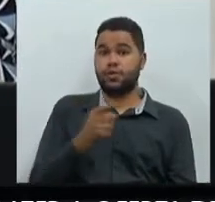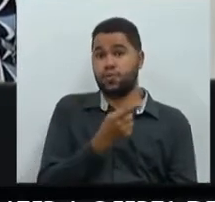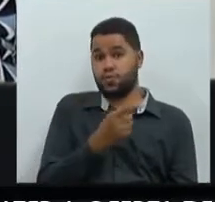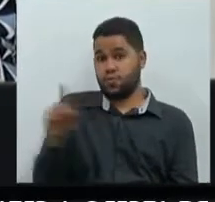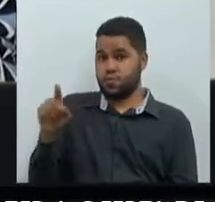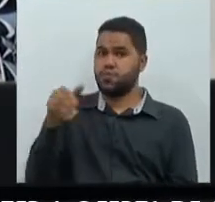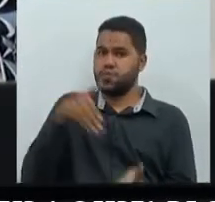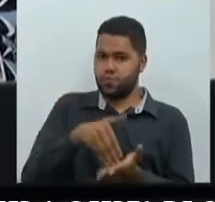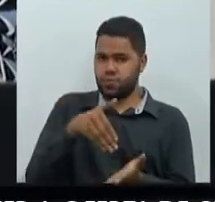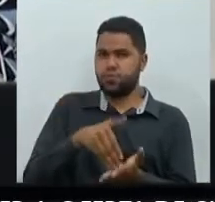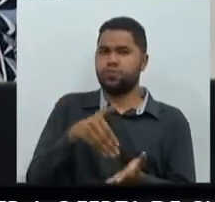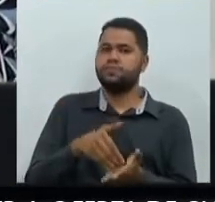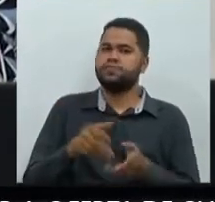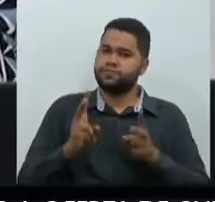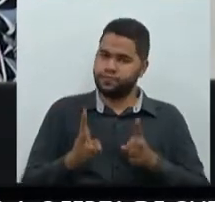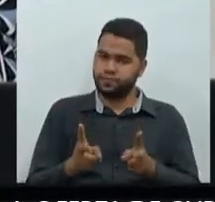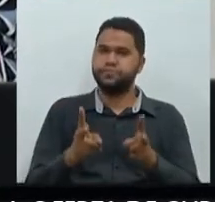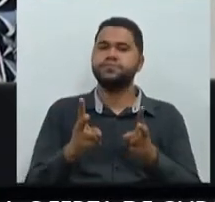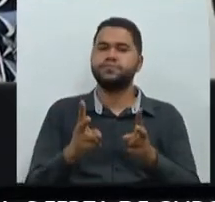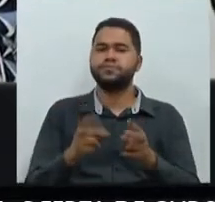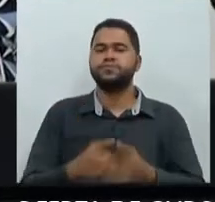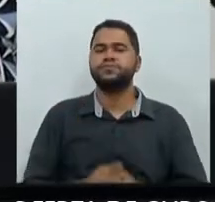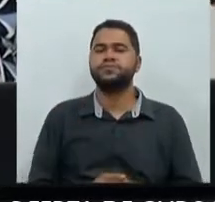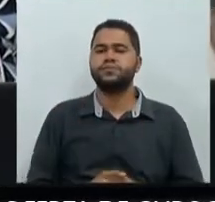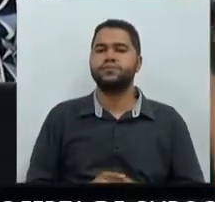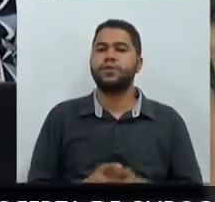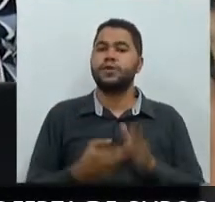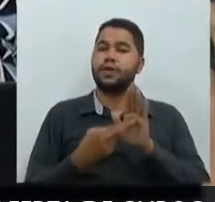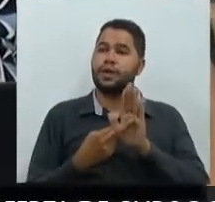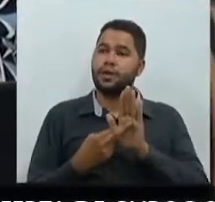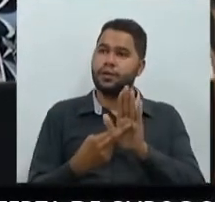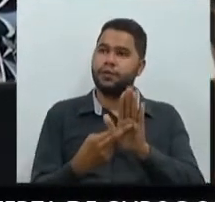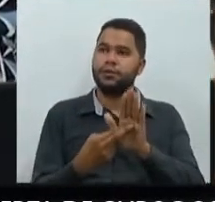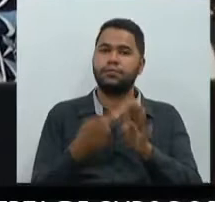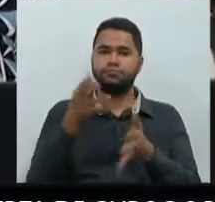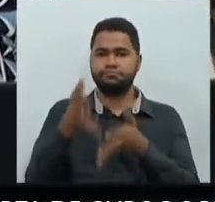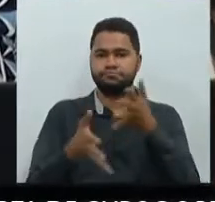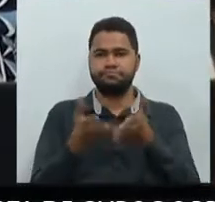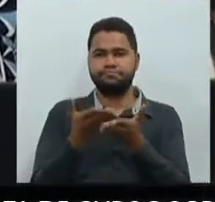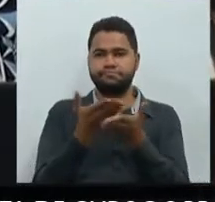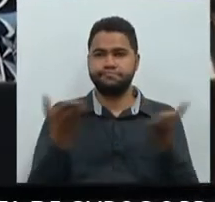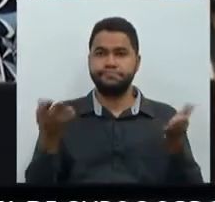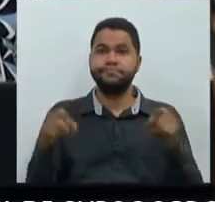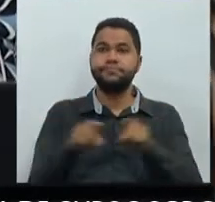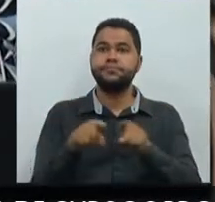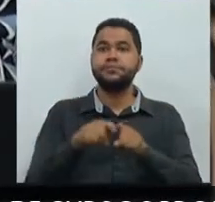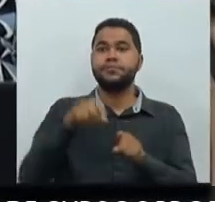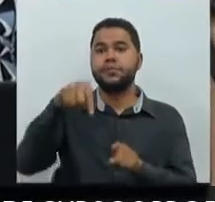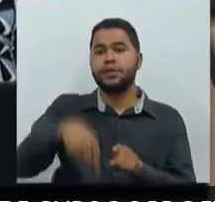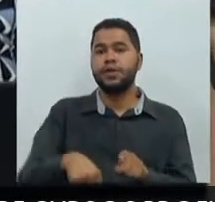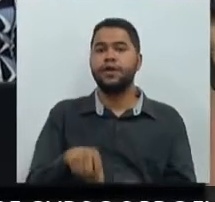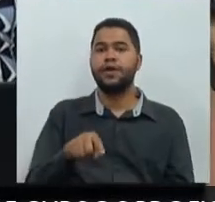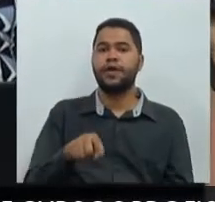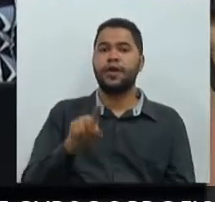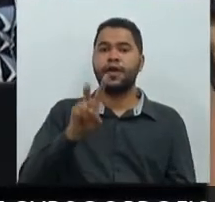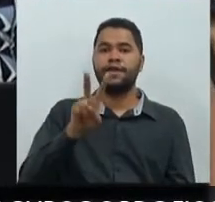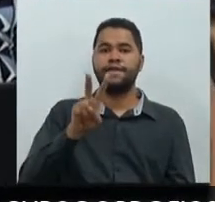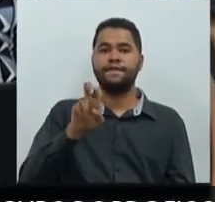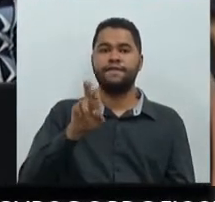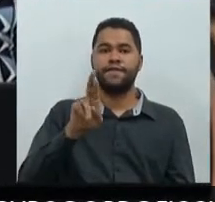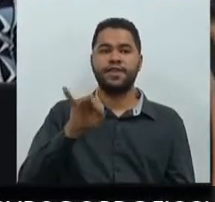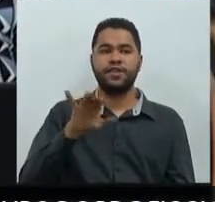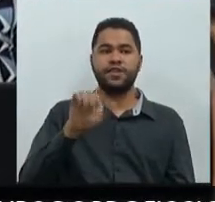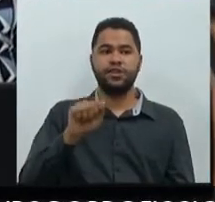gente possa dar continuidade aqui na representatividade e na fala de vocês. Ainda temos aqui a Veridiana Almeida, né, na